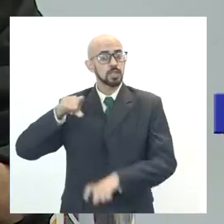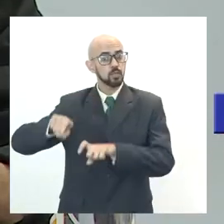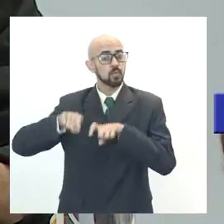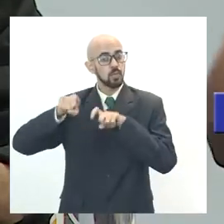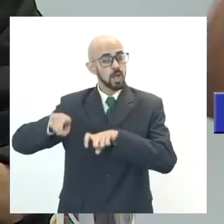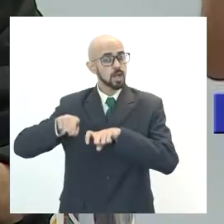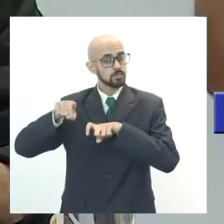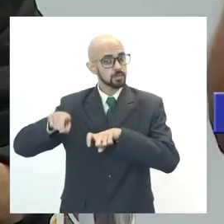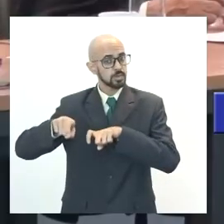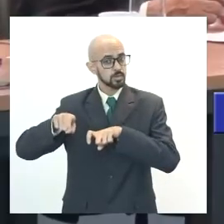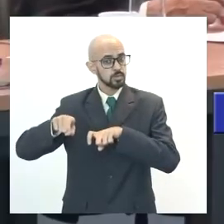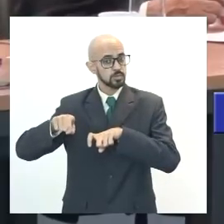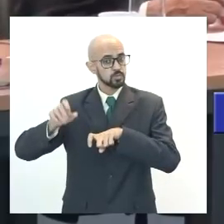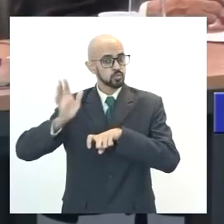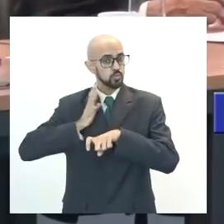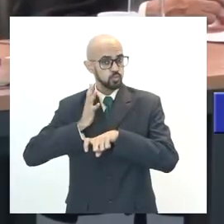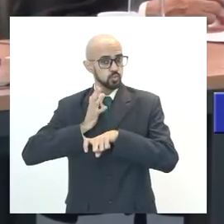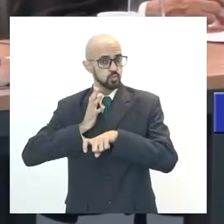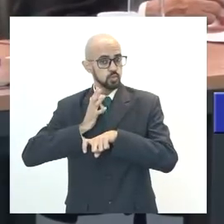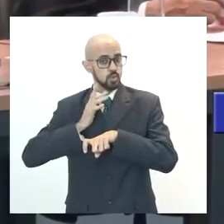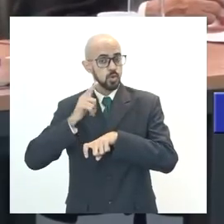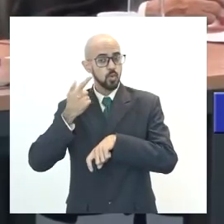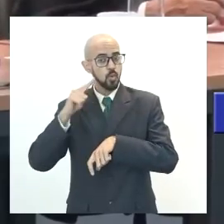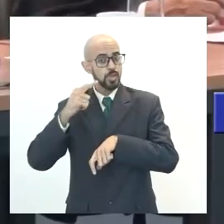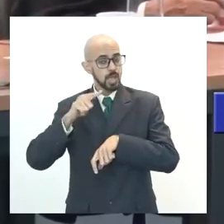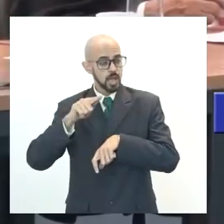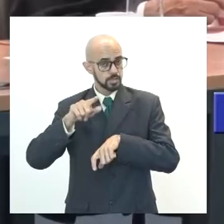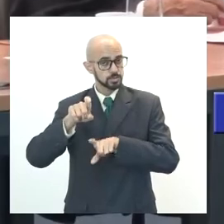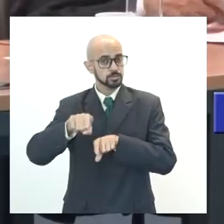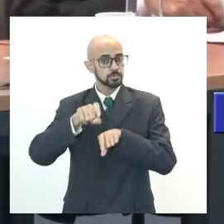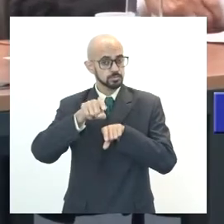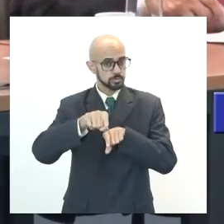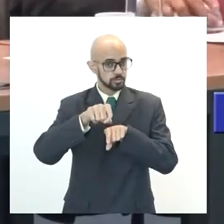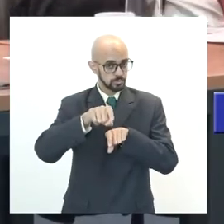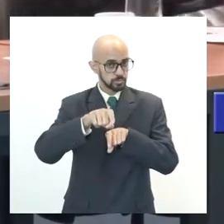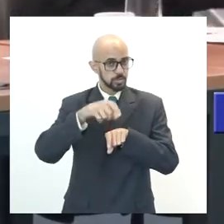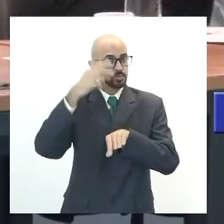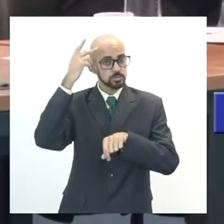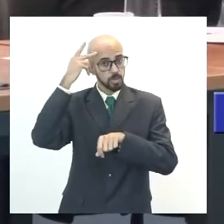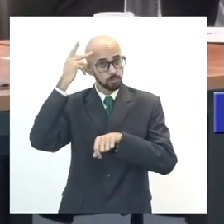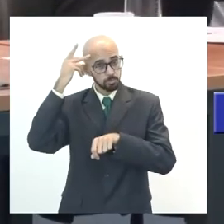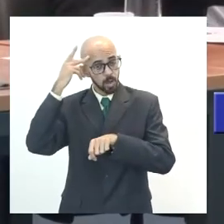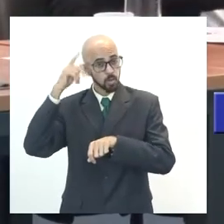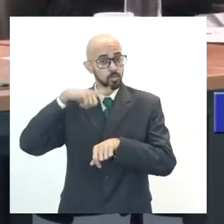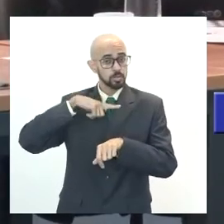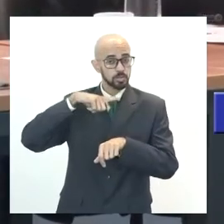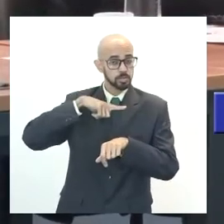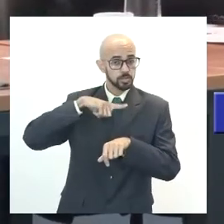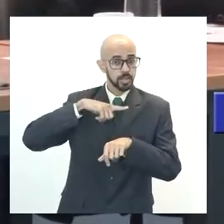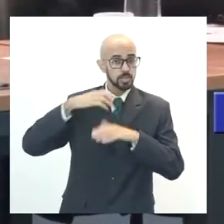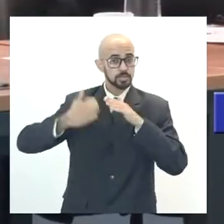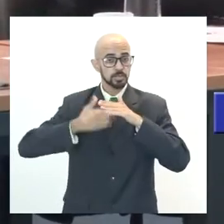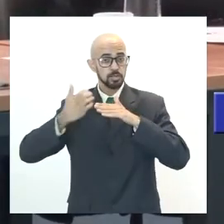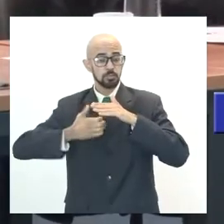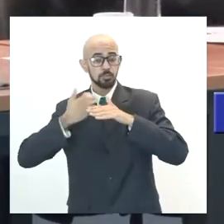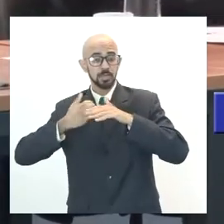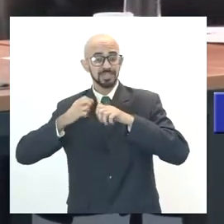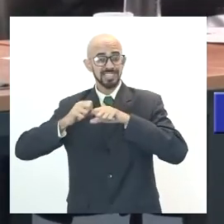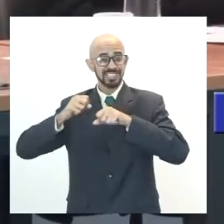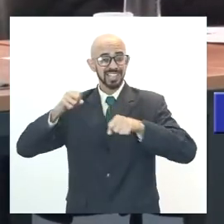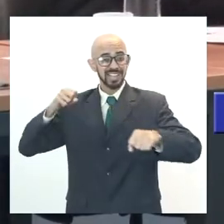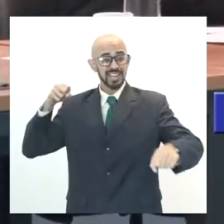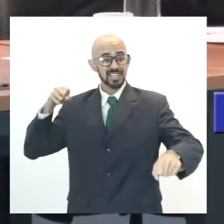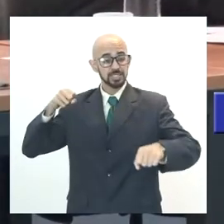ele não vídeo de grande agronegócio ele não é São Paulo que vive nas grandes empresas das grandes